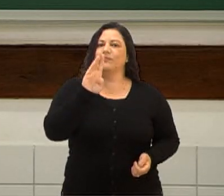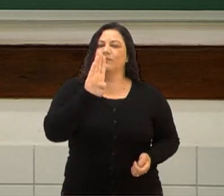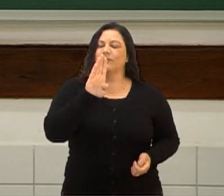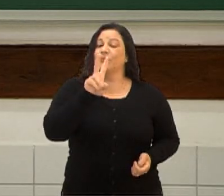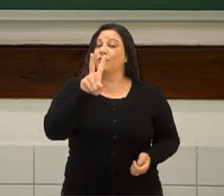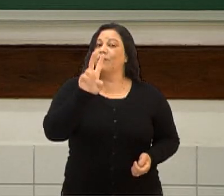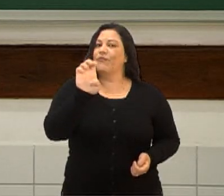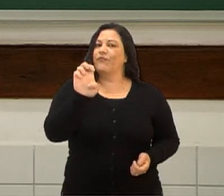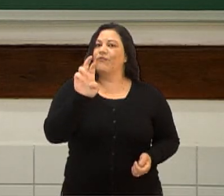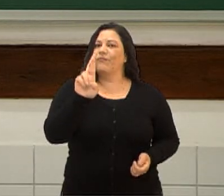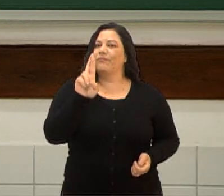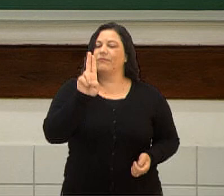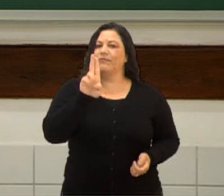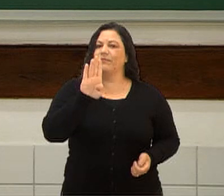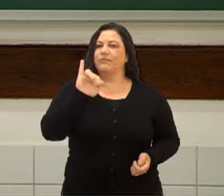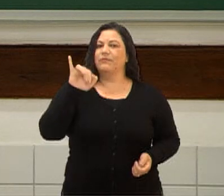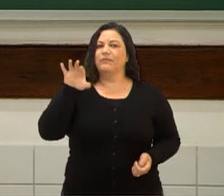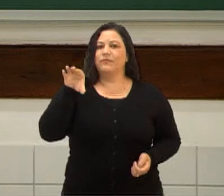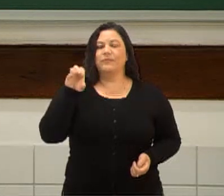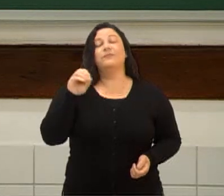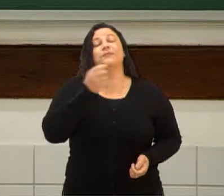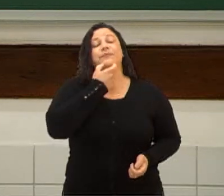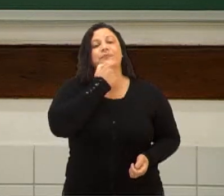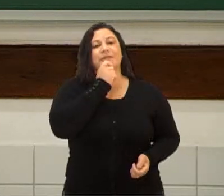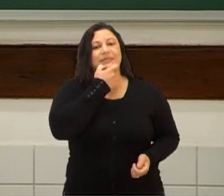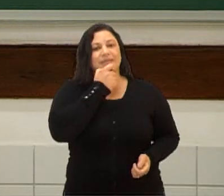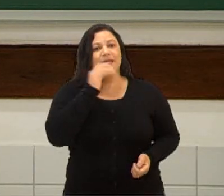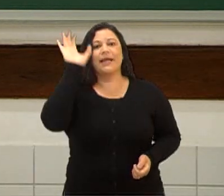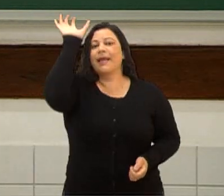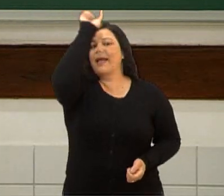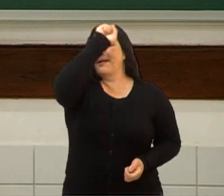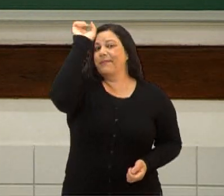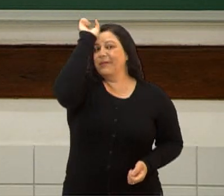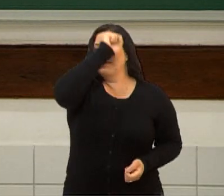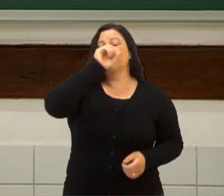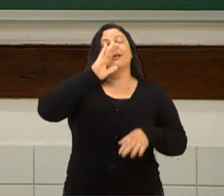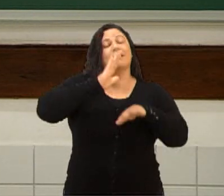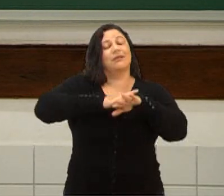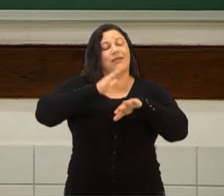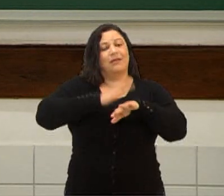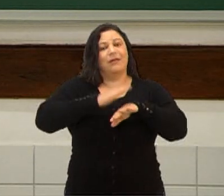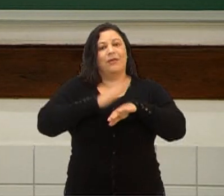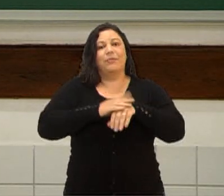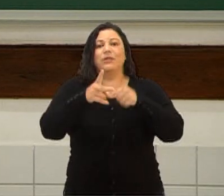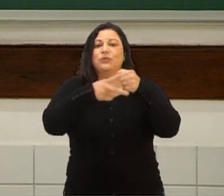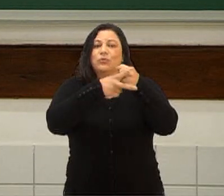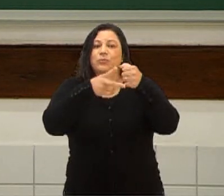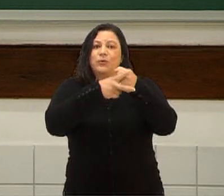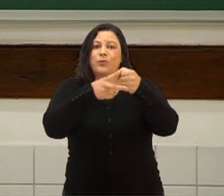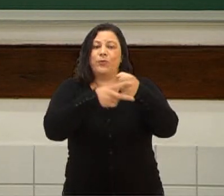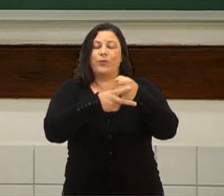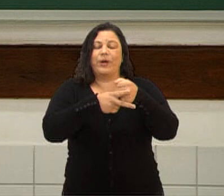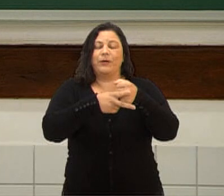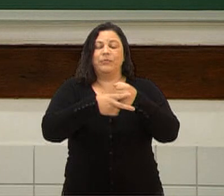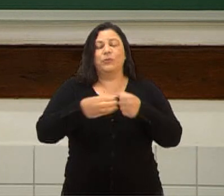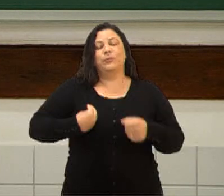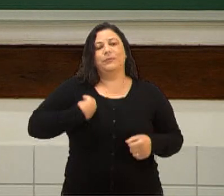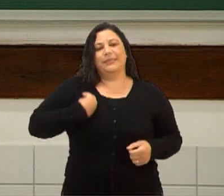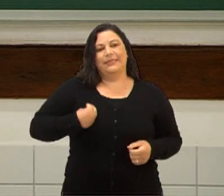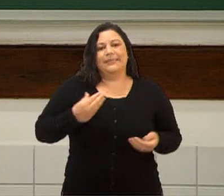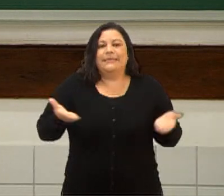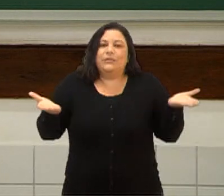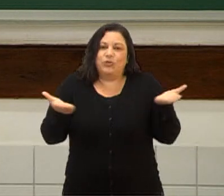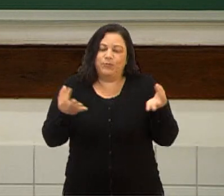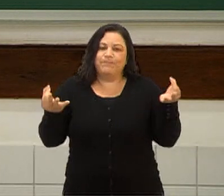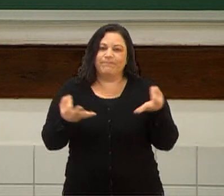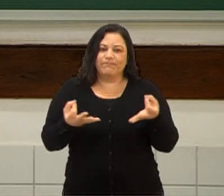ali em inglês e também aprendemos um pouco mais sobre o presente perfeito. Hoje a gente aprendeu então a forma